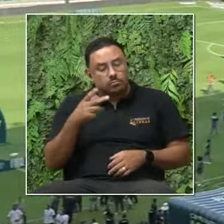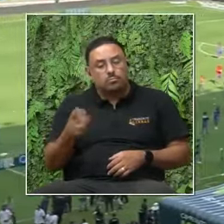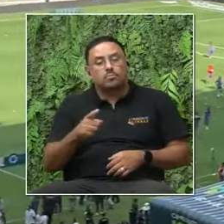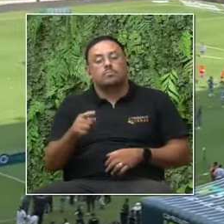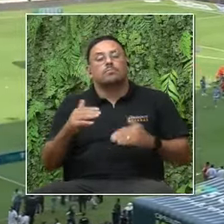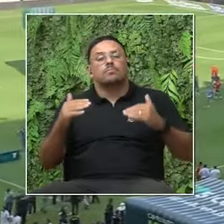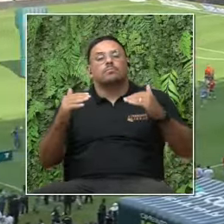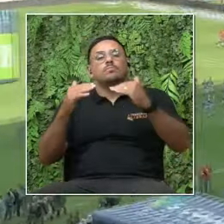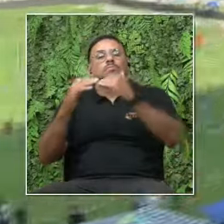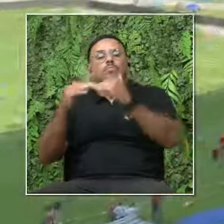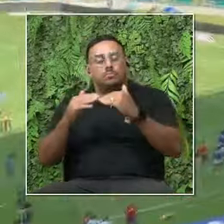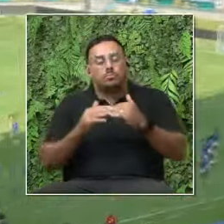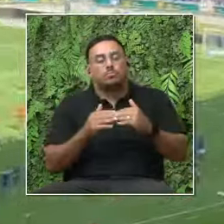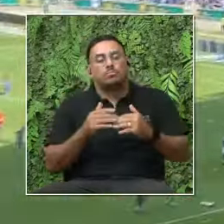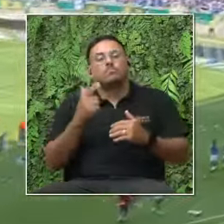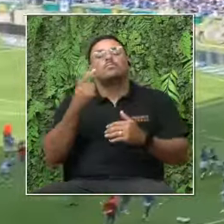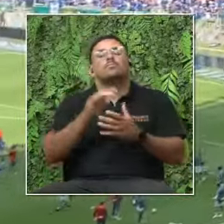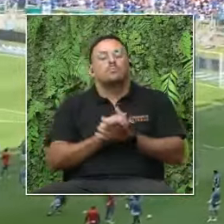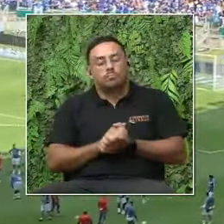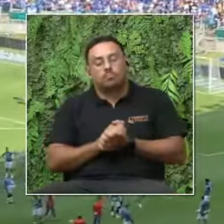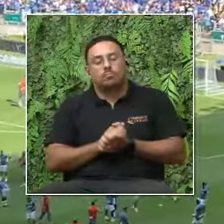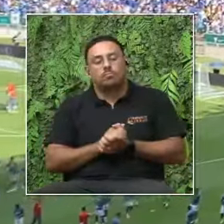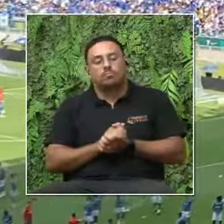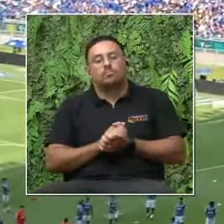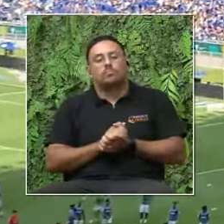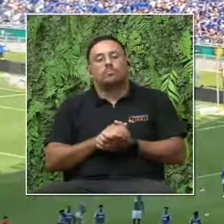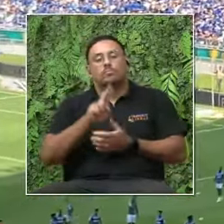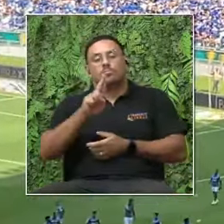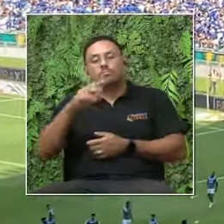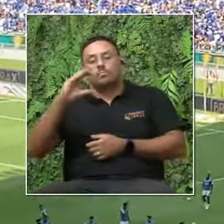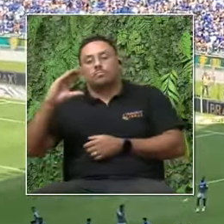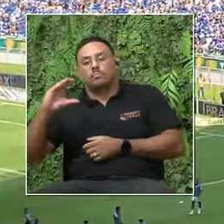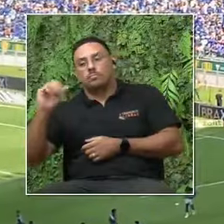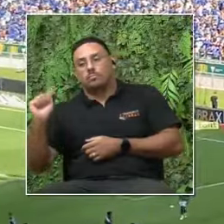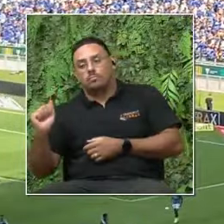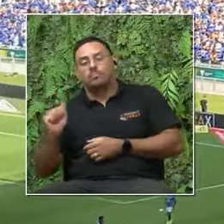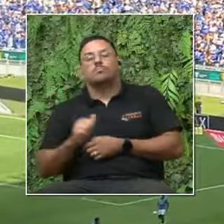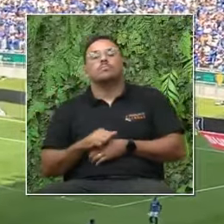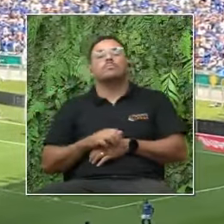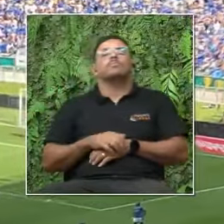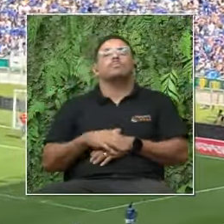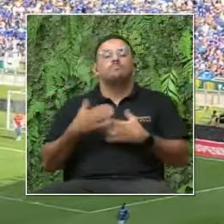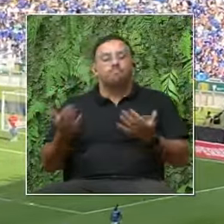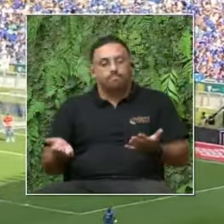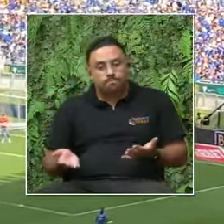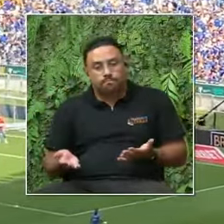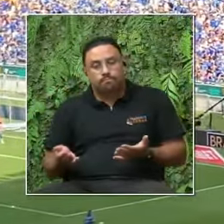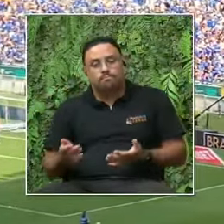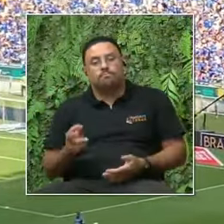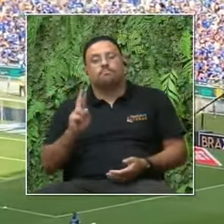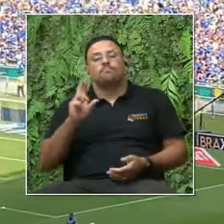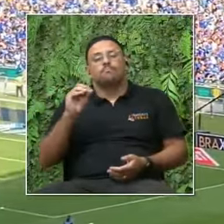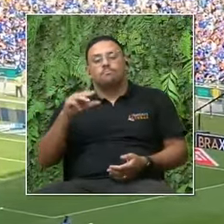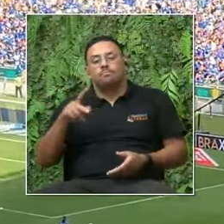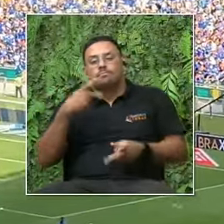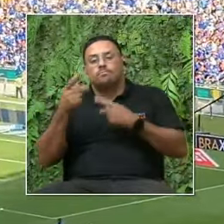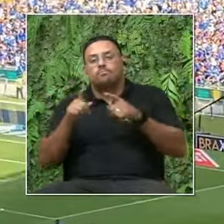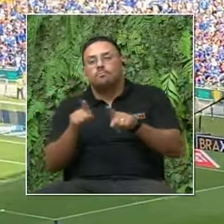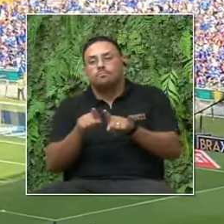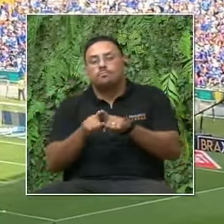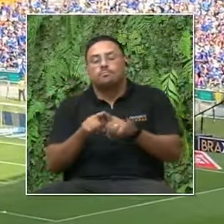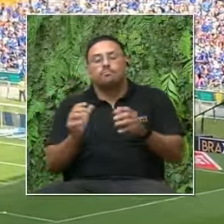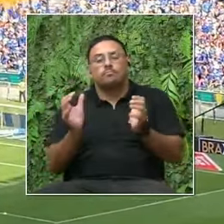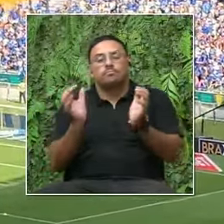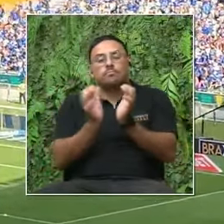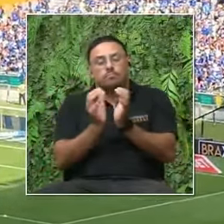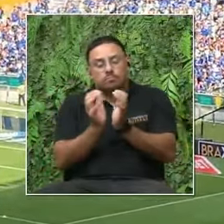contra a a equipe do Universidade Católica e o Romero falou também a respeito aí do